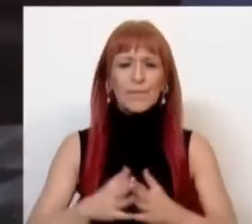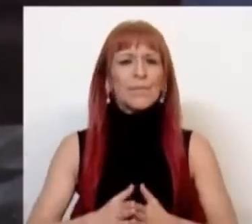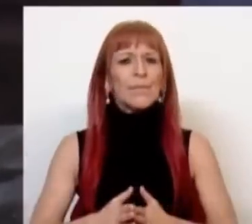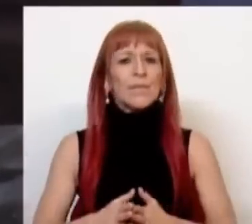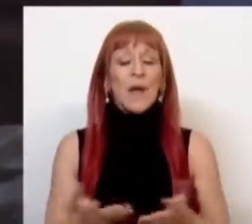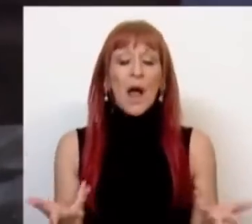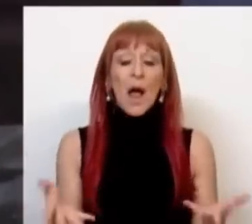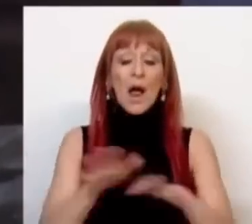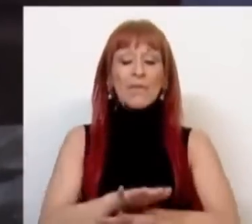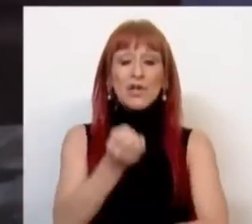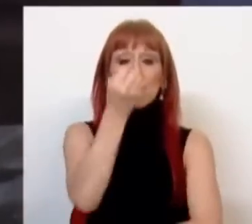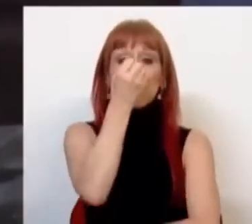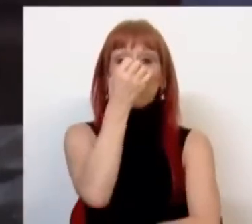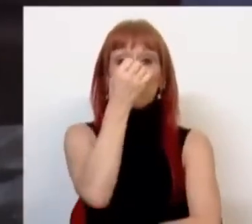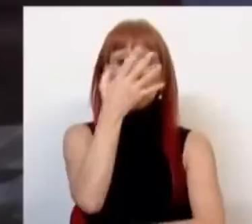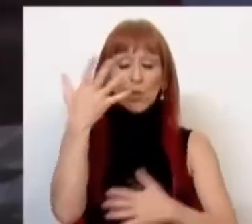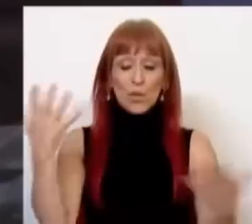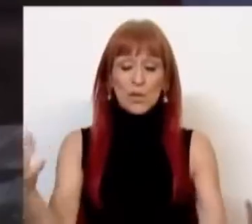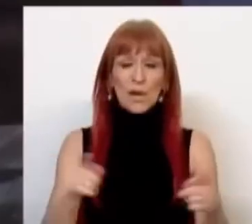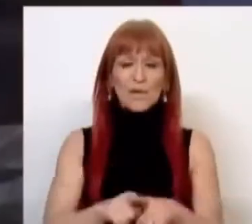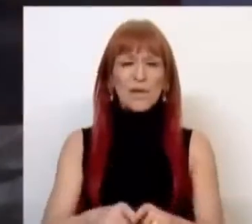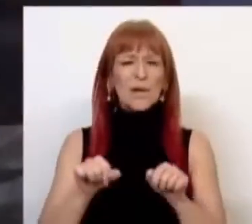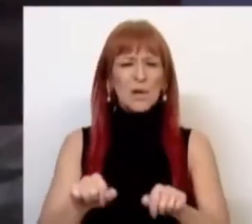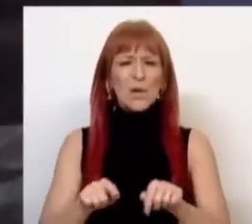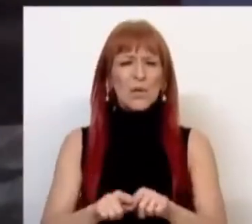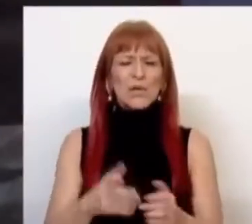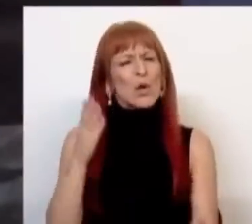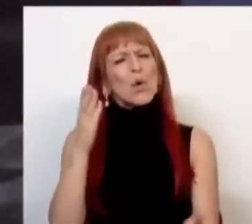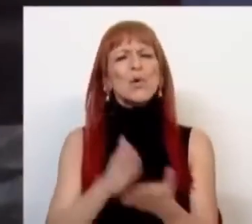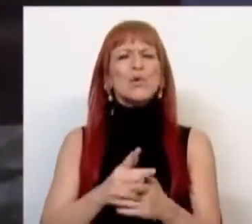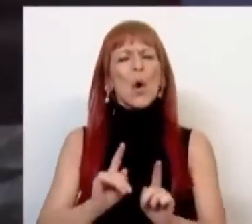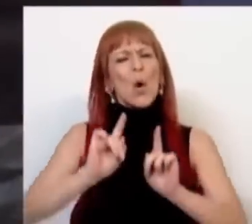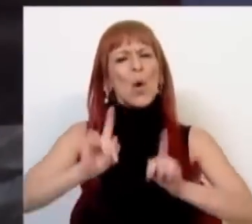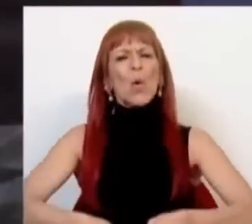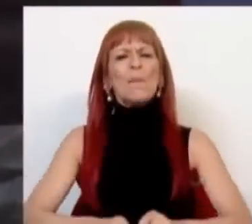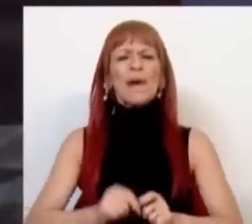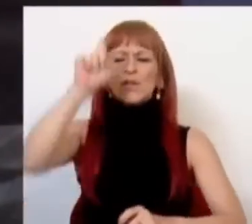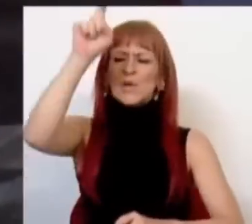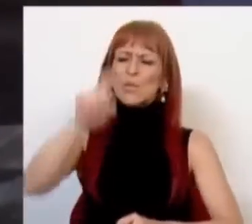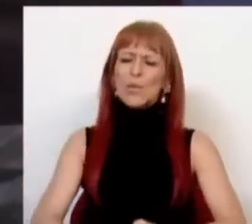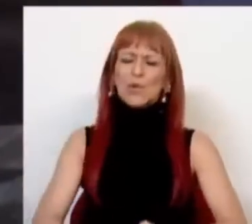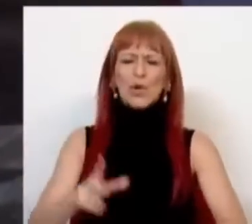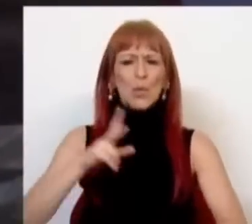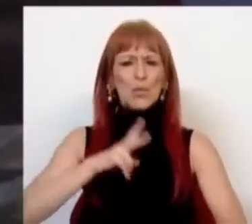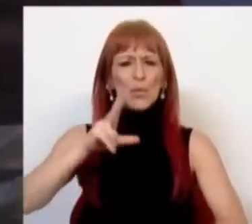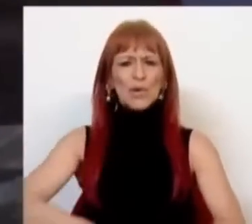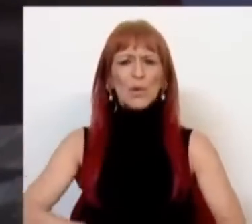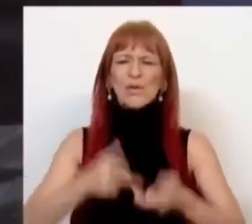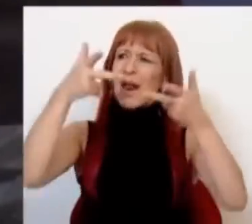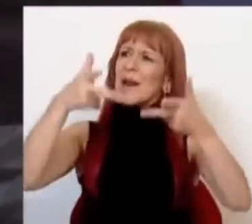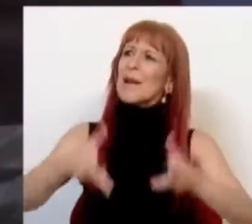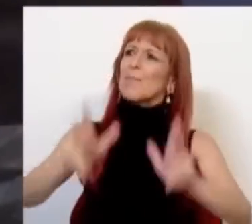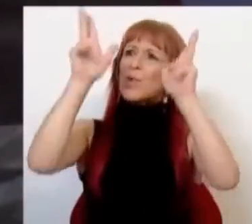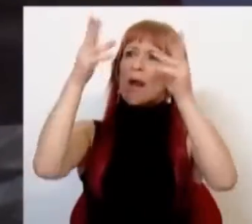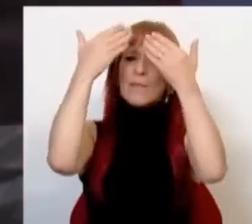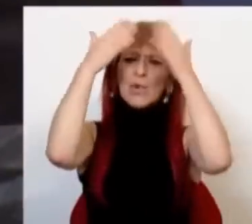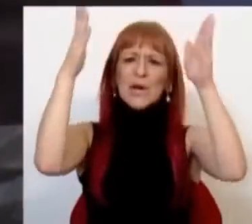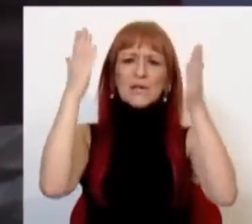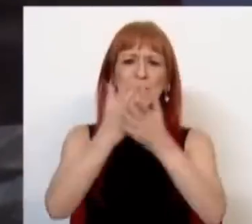A Revolução dos Cravos não marca apenas o começo da jornada de Portugal rumo à liberdade e à